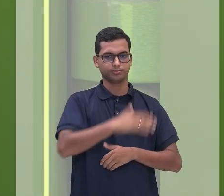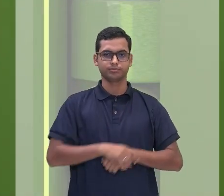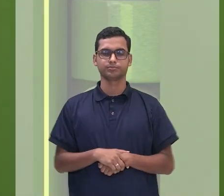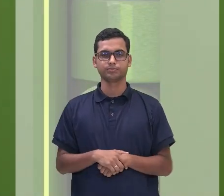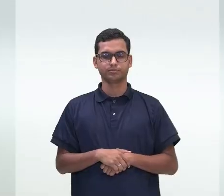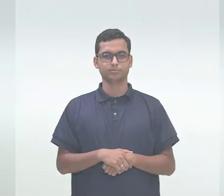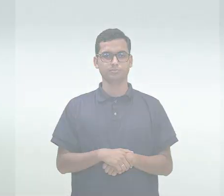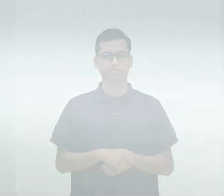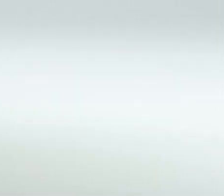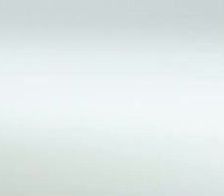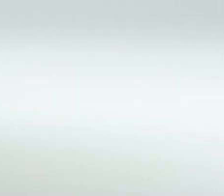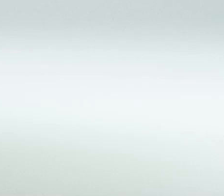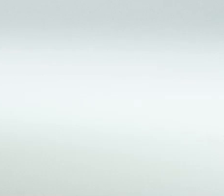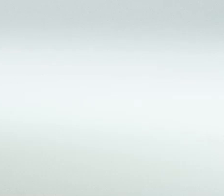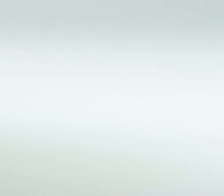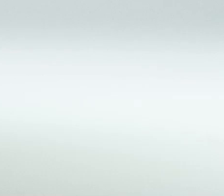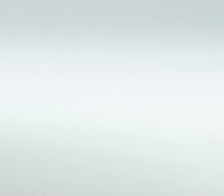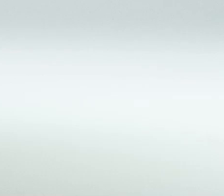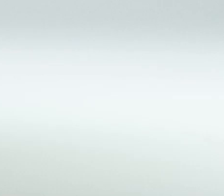agora.